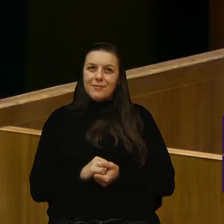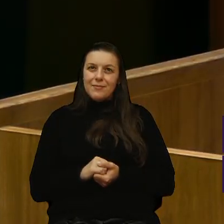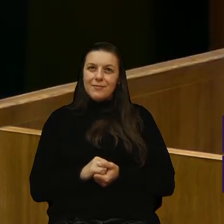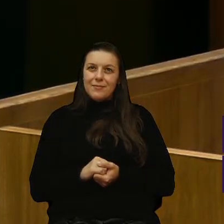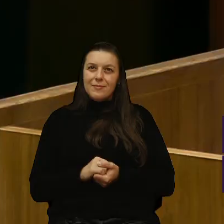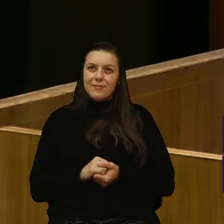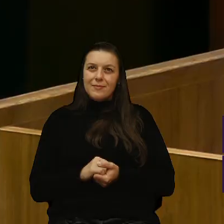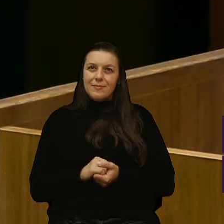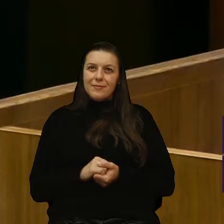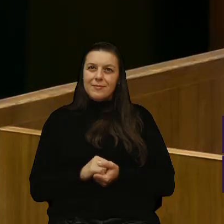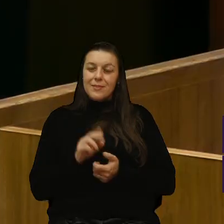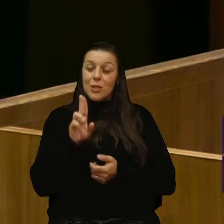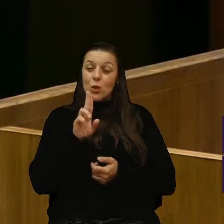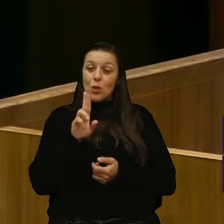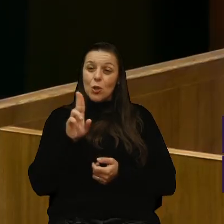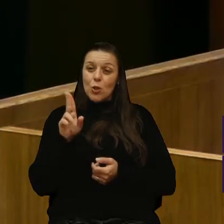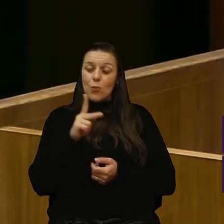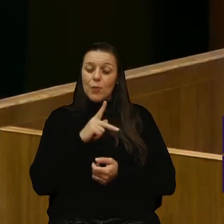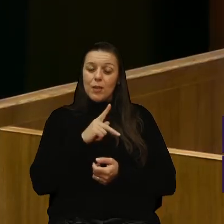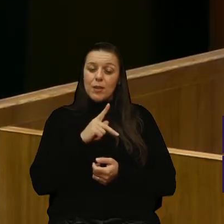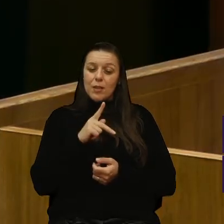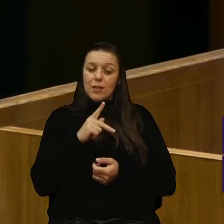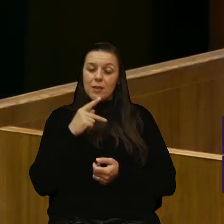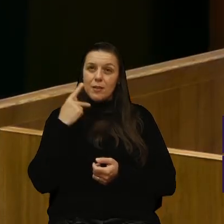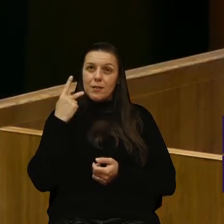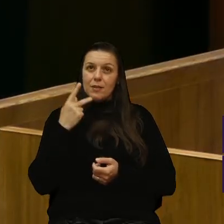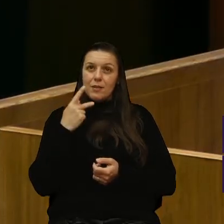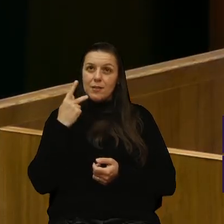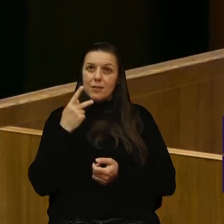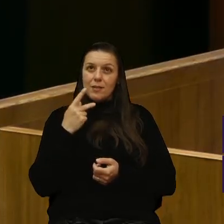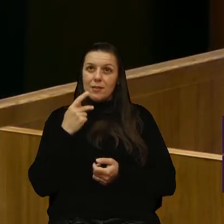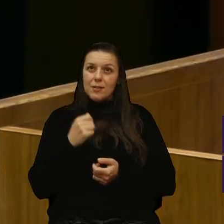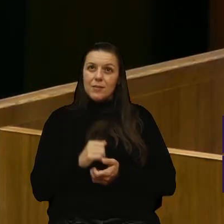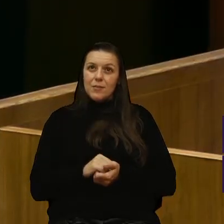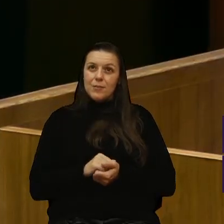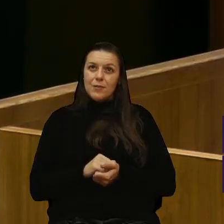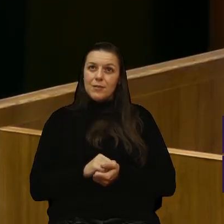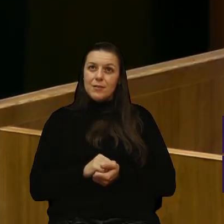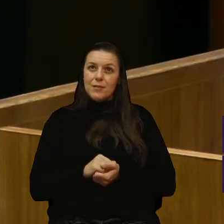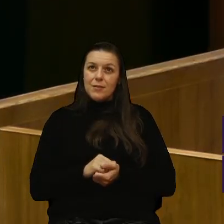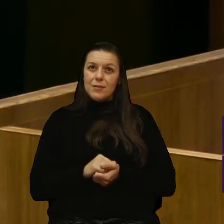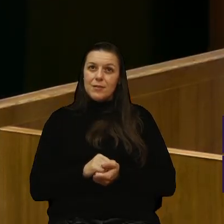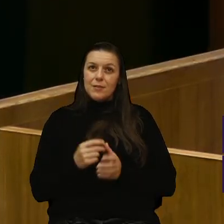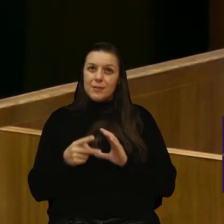em nome do presidente da Câmara Municipal de Caxias do Sul,